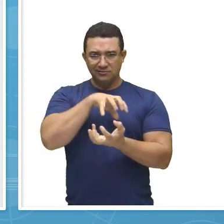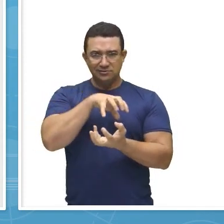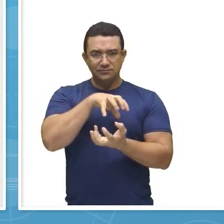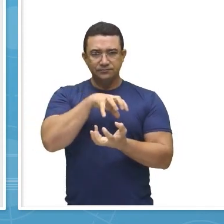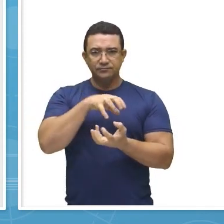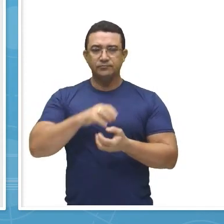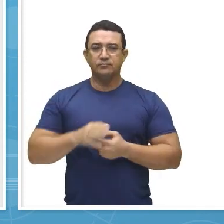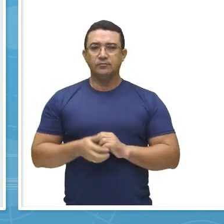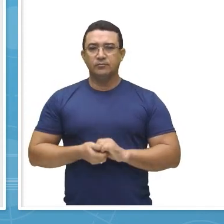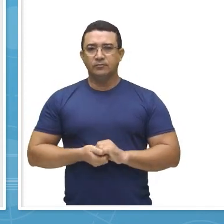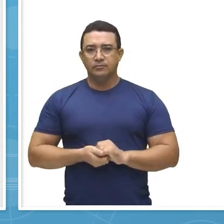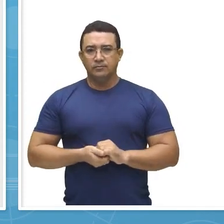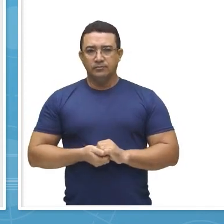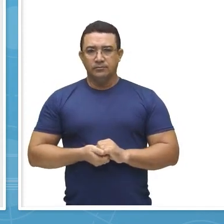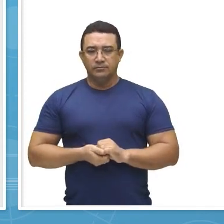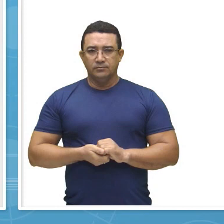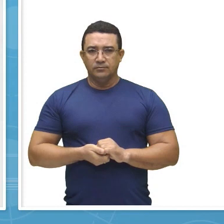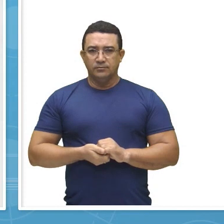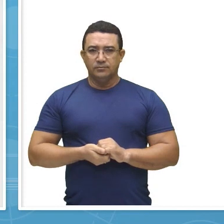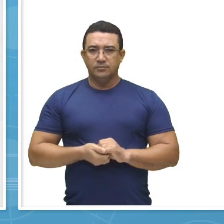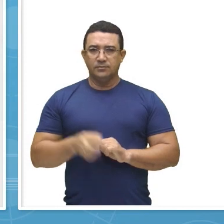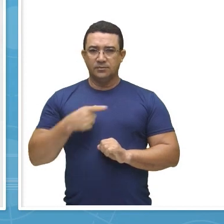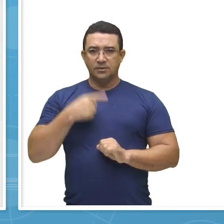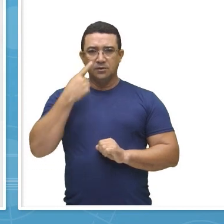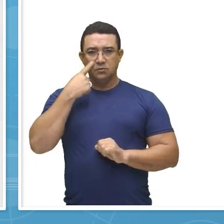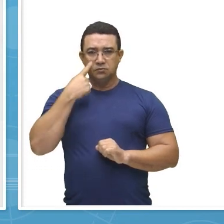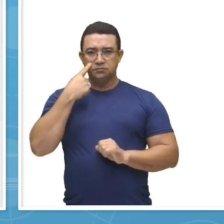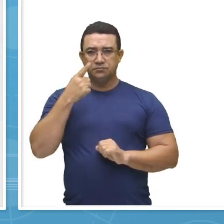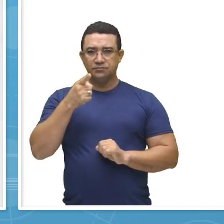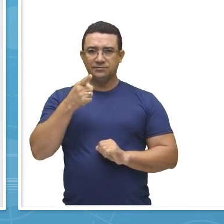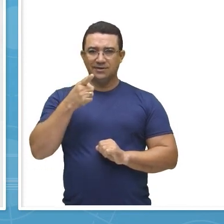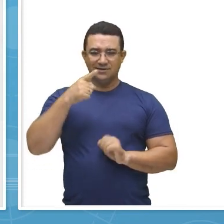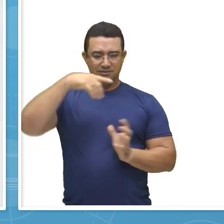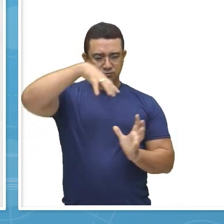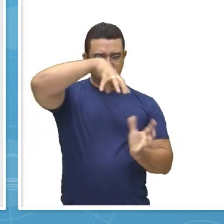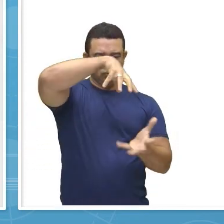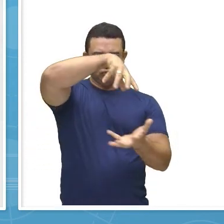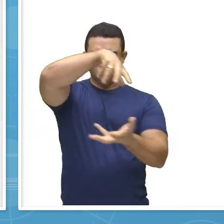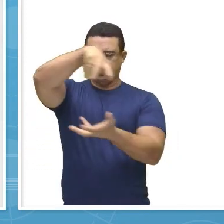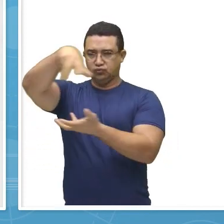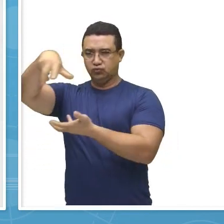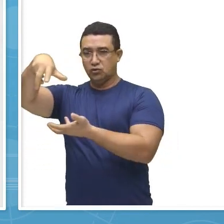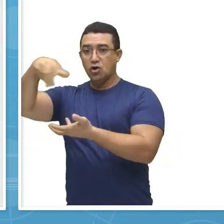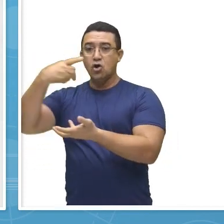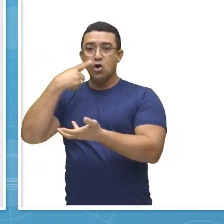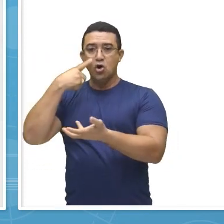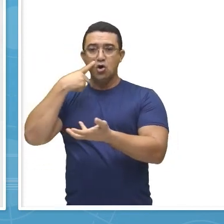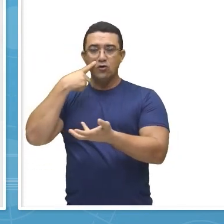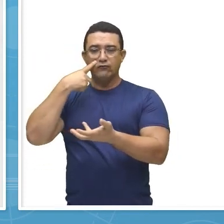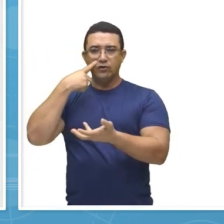nós temos aí até a imagem, né, para vocês observarem esse